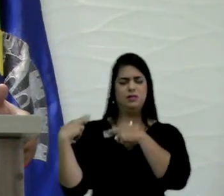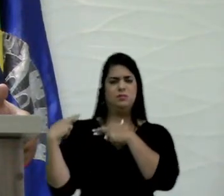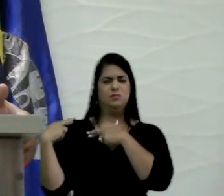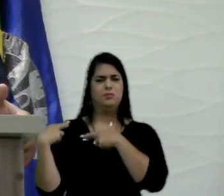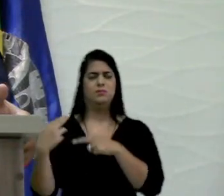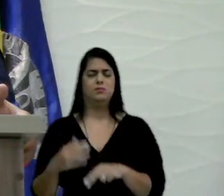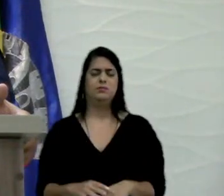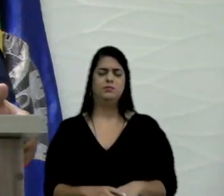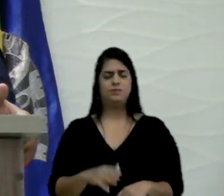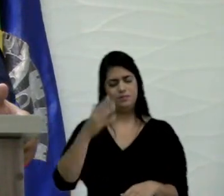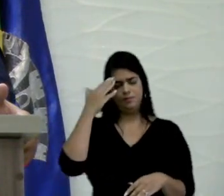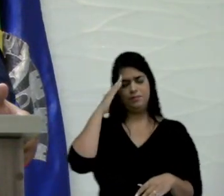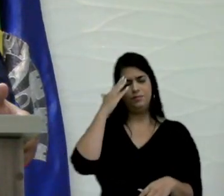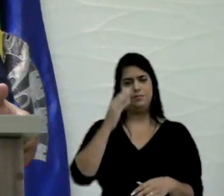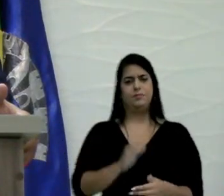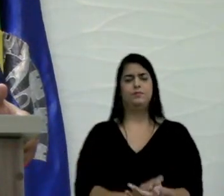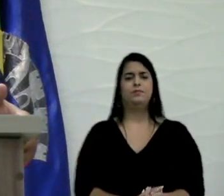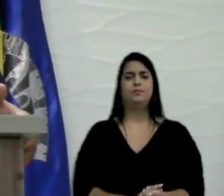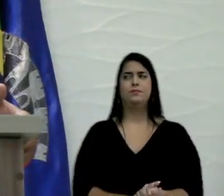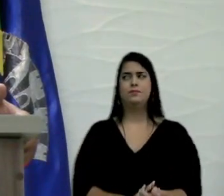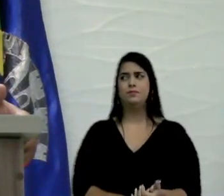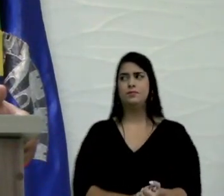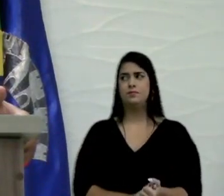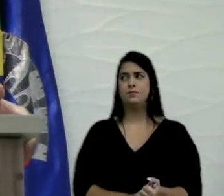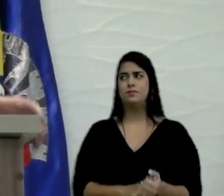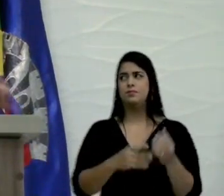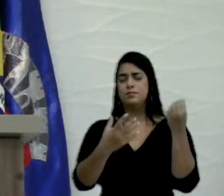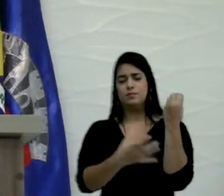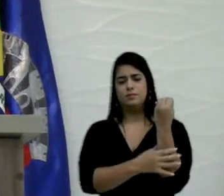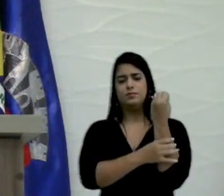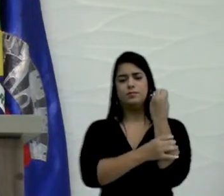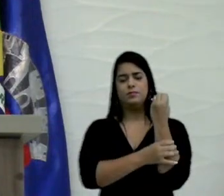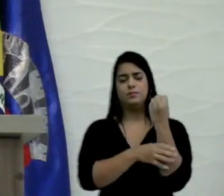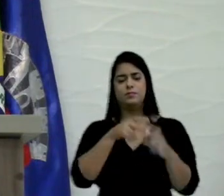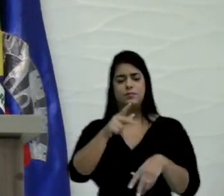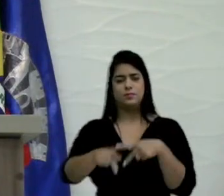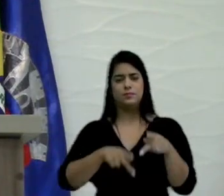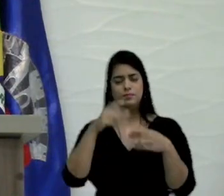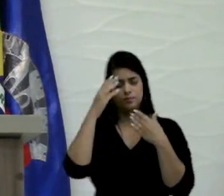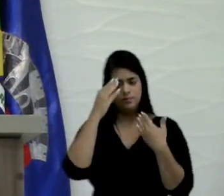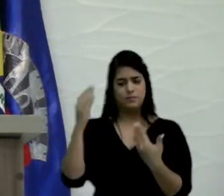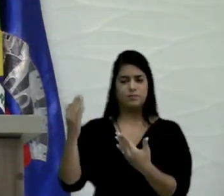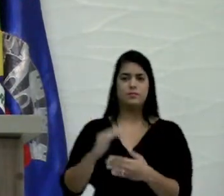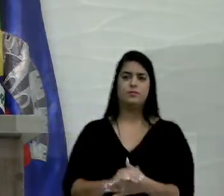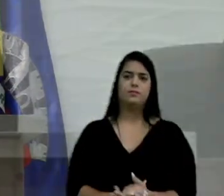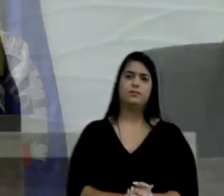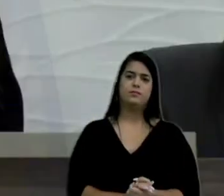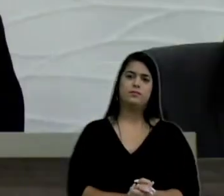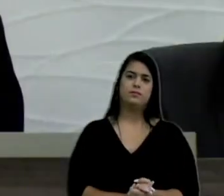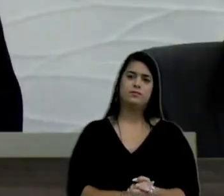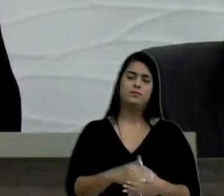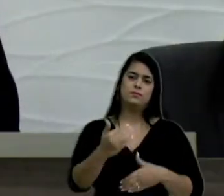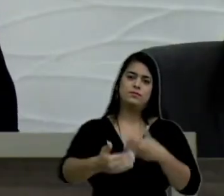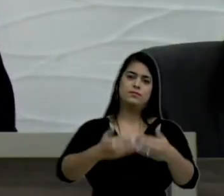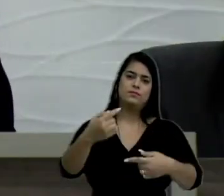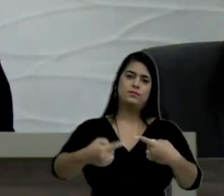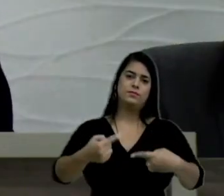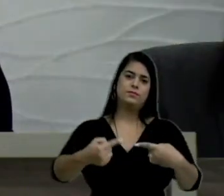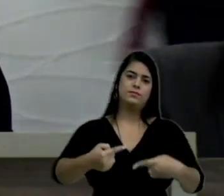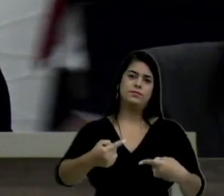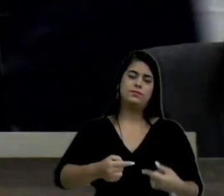nas costas de quem não tem justamente com a segurança da nossa população Muito obrigado continue